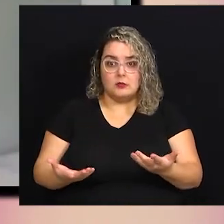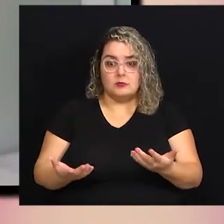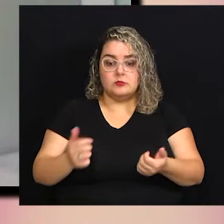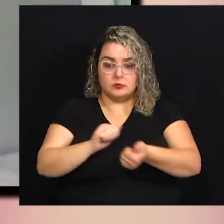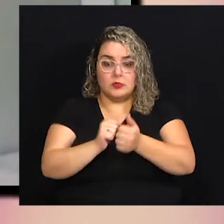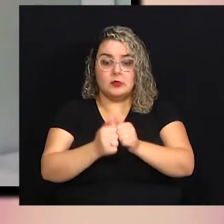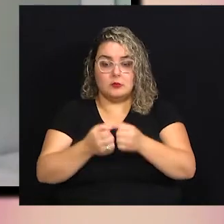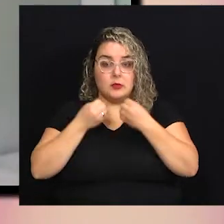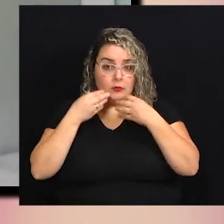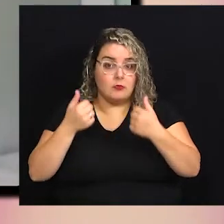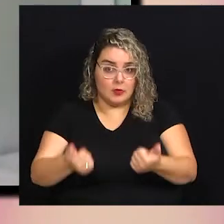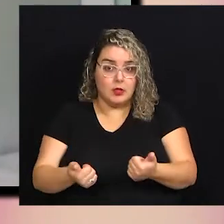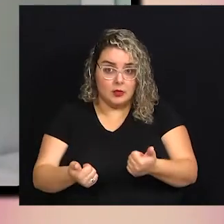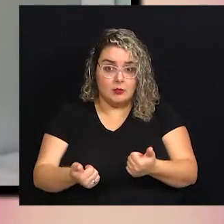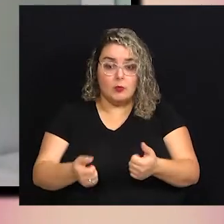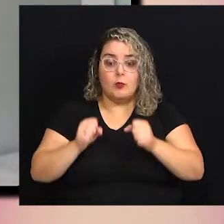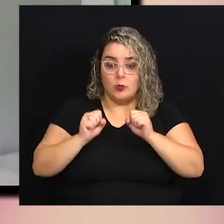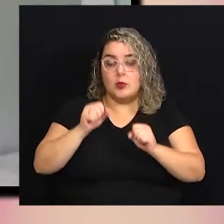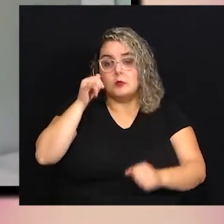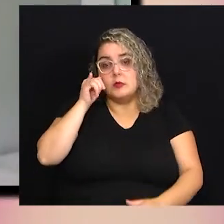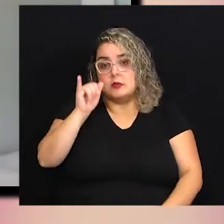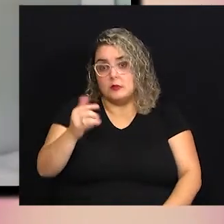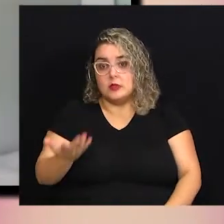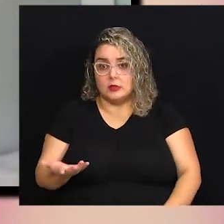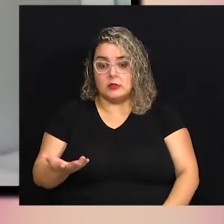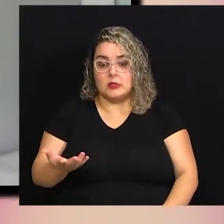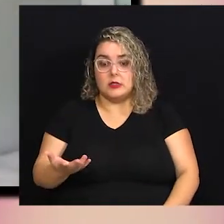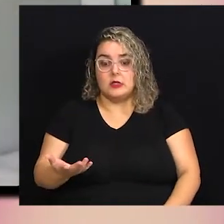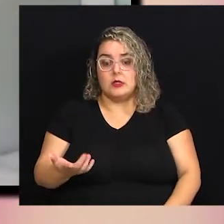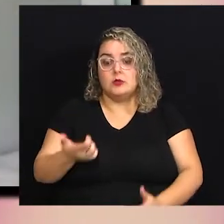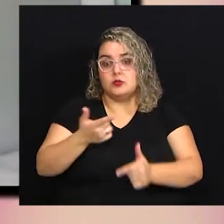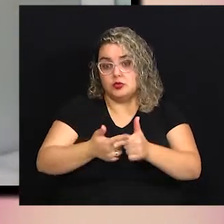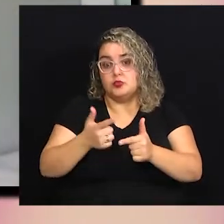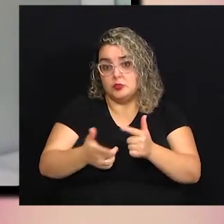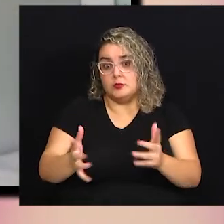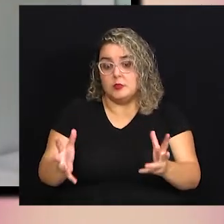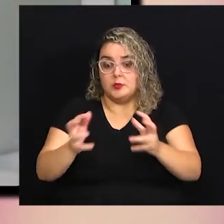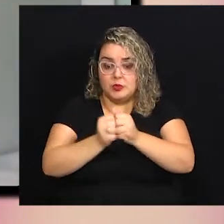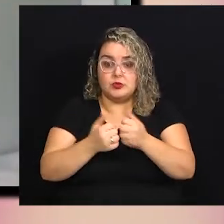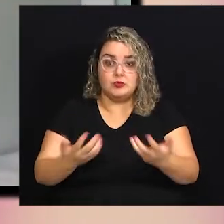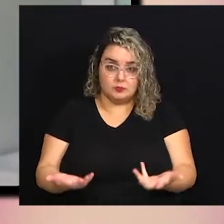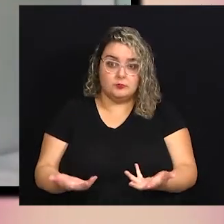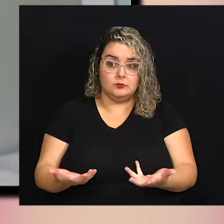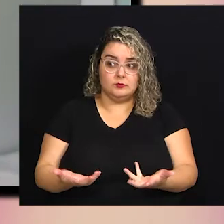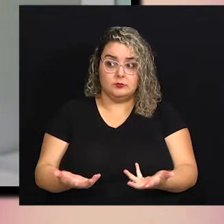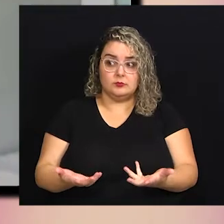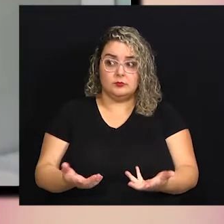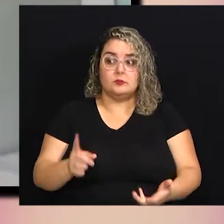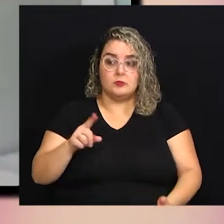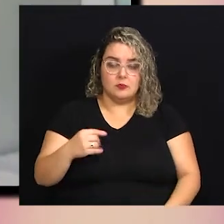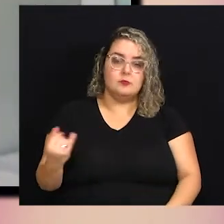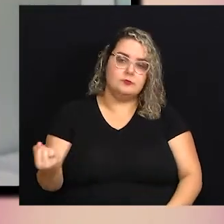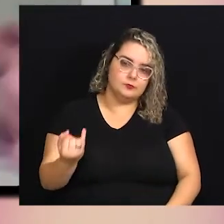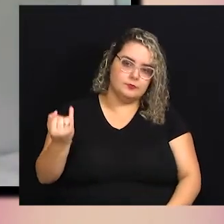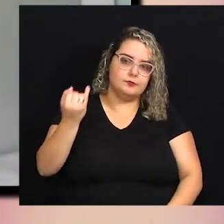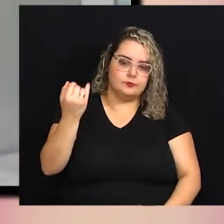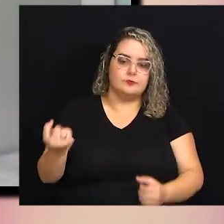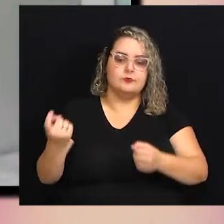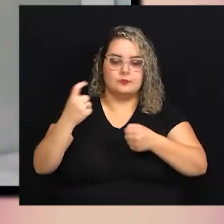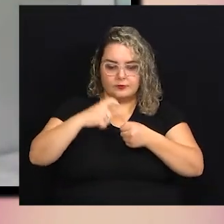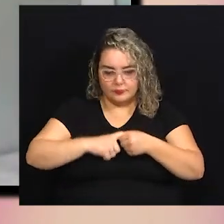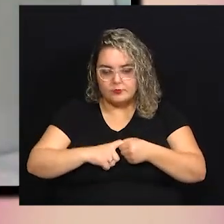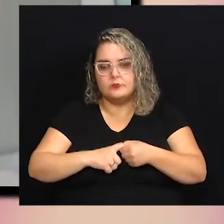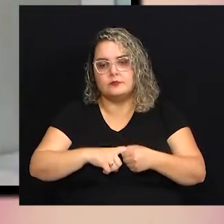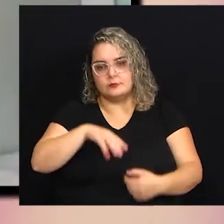gente manejar isso muito bem, dá para a gente prevenir as complicações associadas e é fundamental, voltando